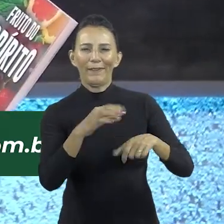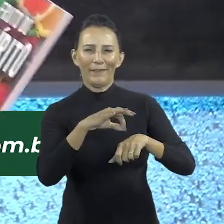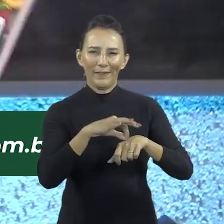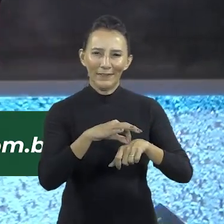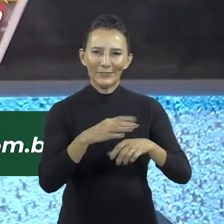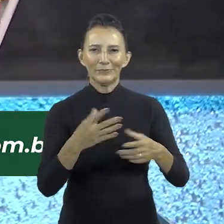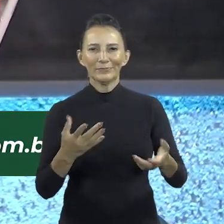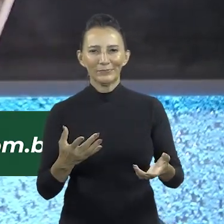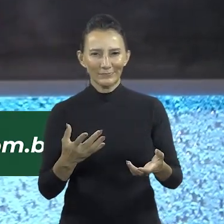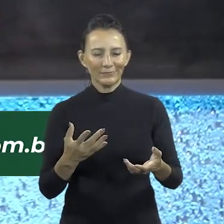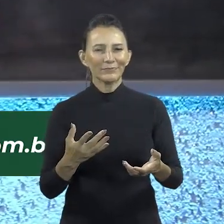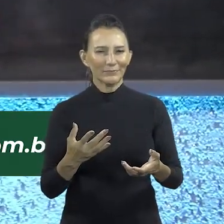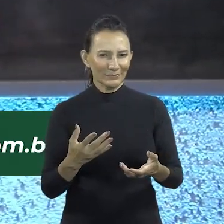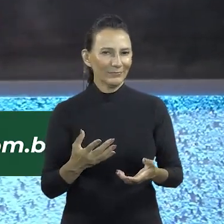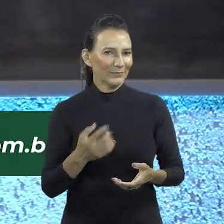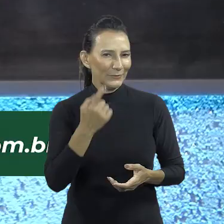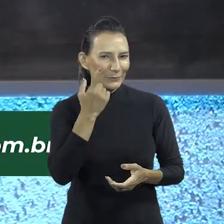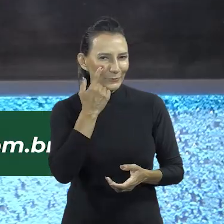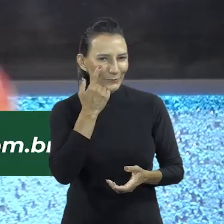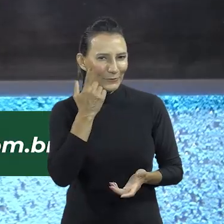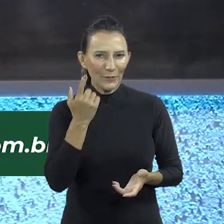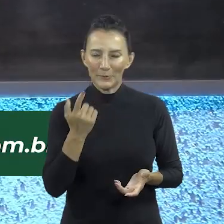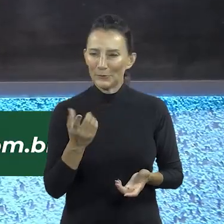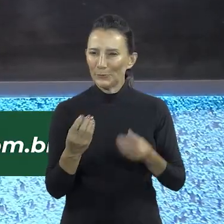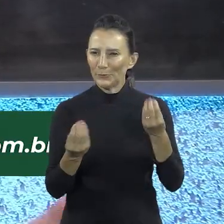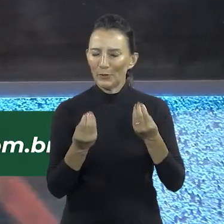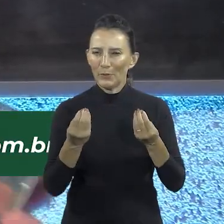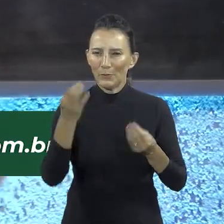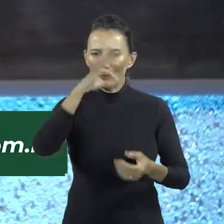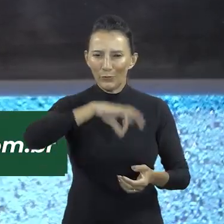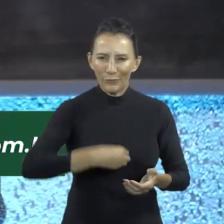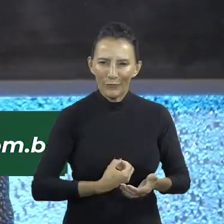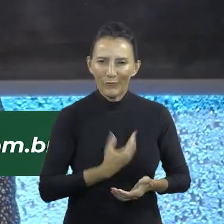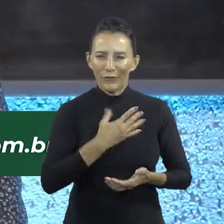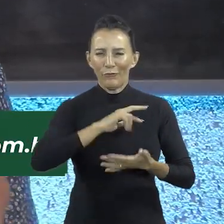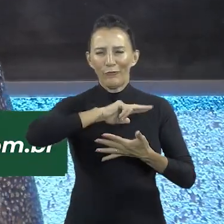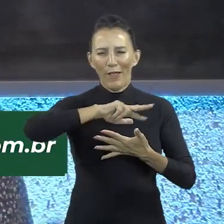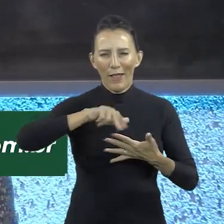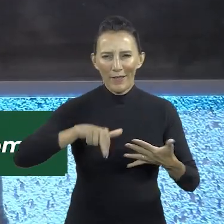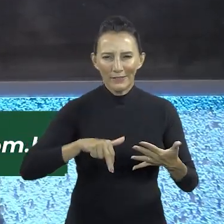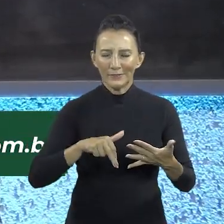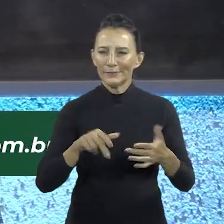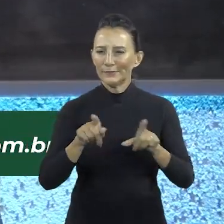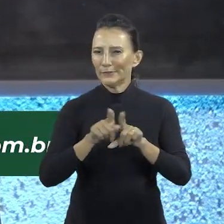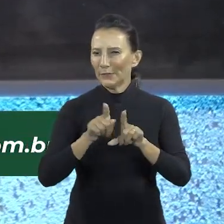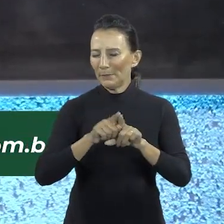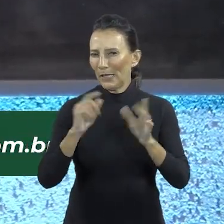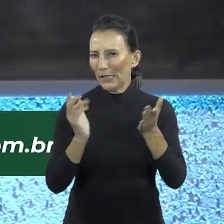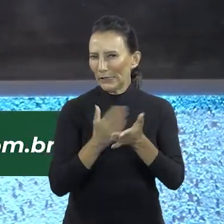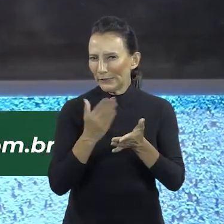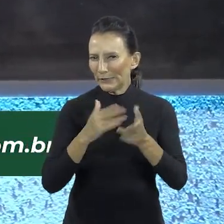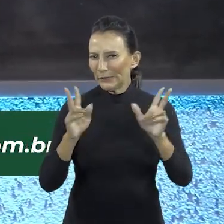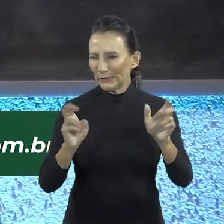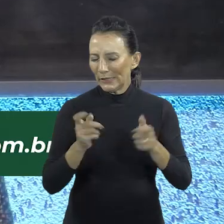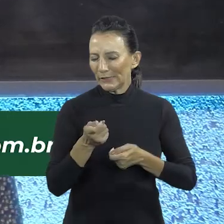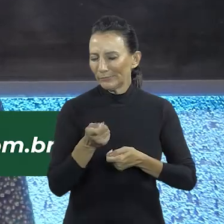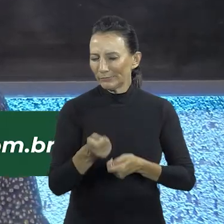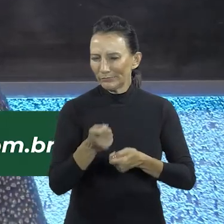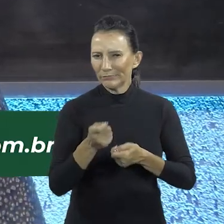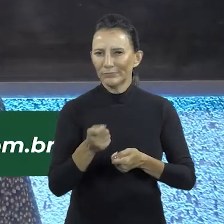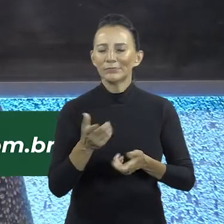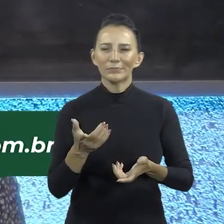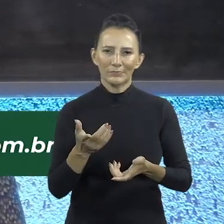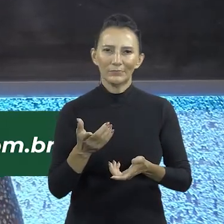plural. Olha. Fruto do Espírito e tentação. São livros que abordamos esse